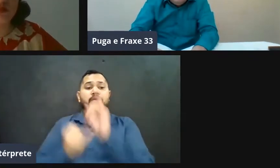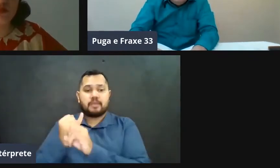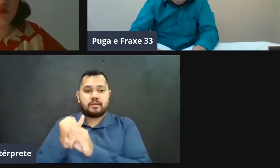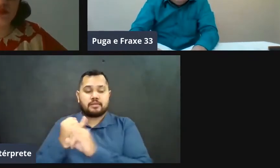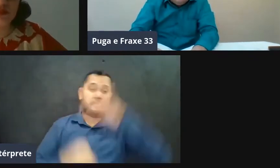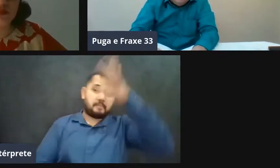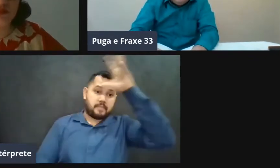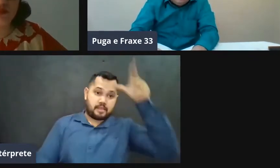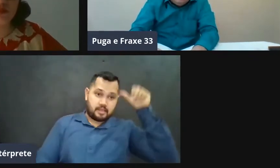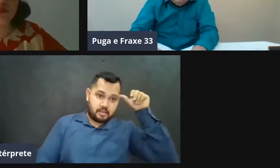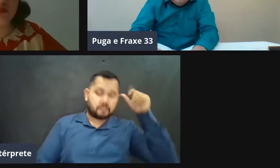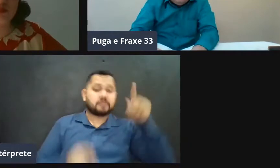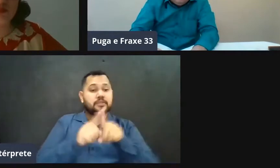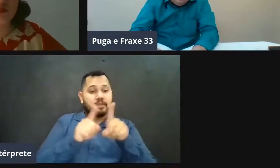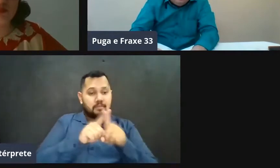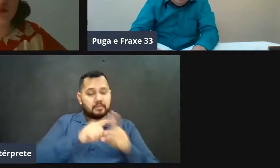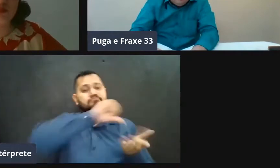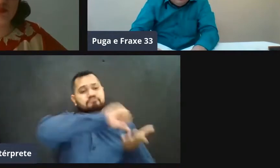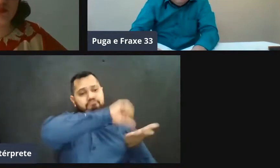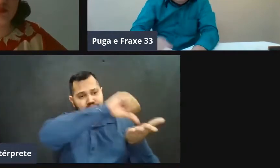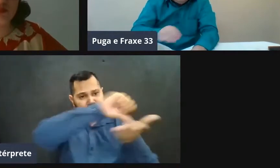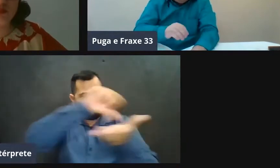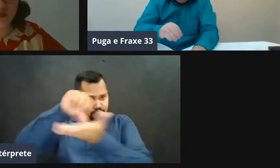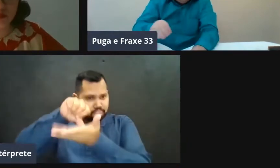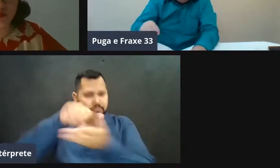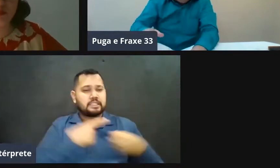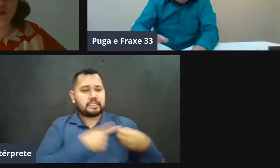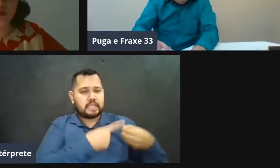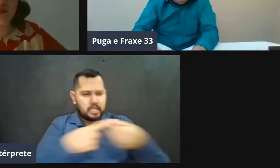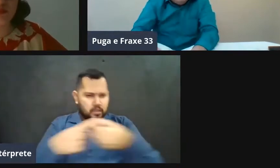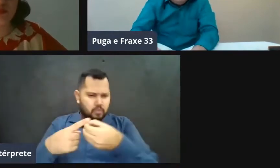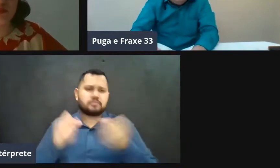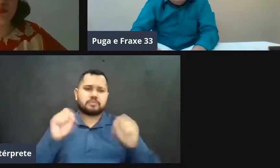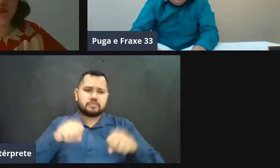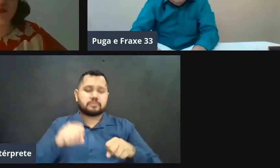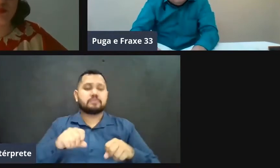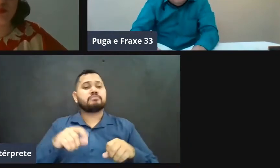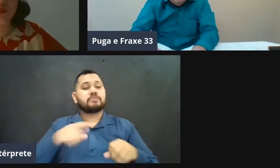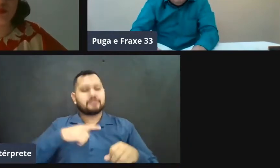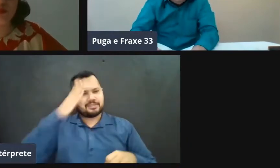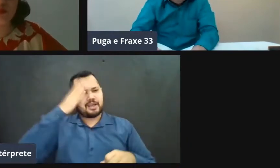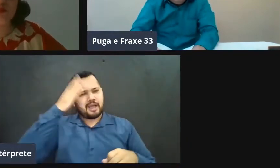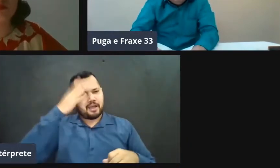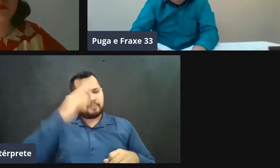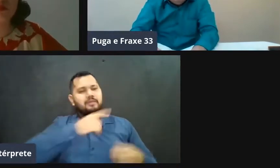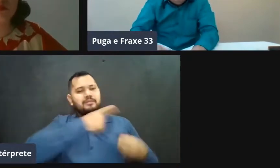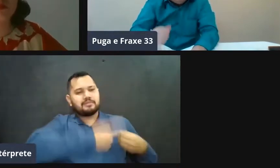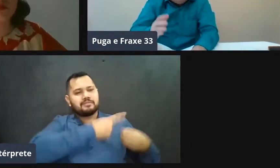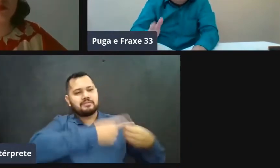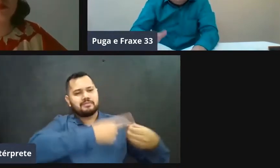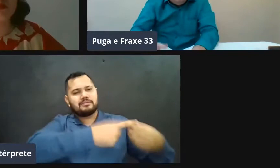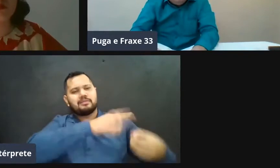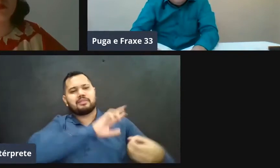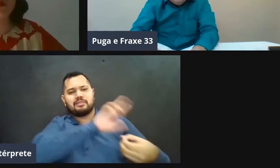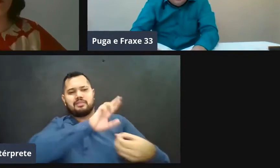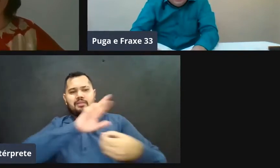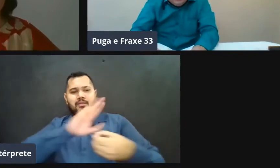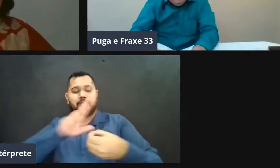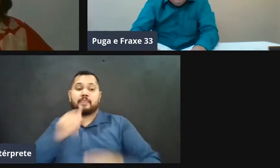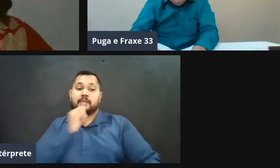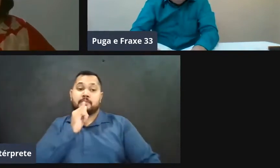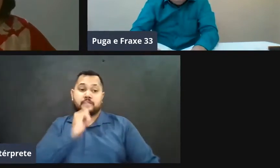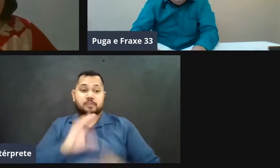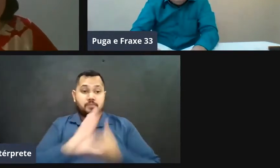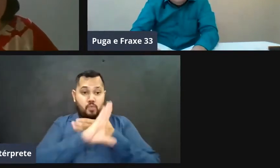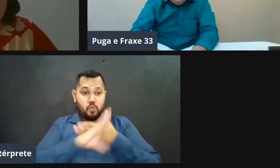mas também nas unidades acadêmicas do interior. E cada unidade tem uma realidade diferente. Por exemplo, no nosso instituto em